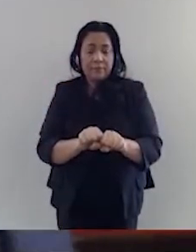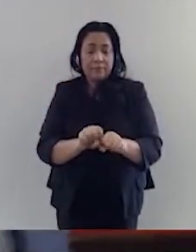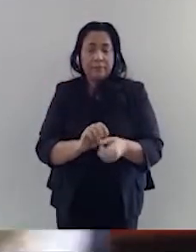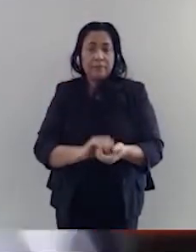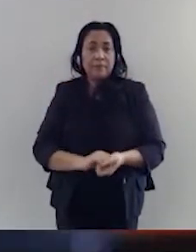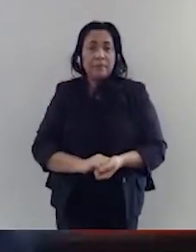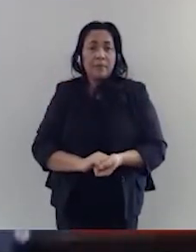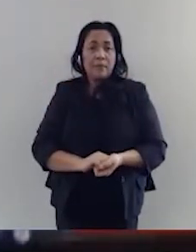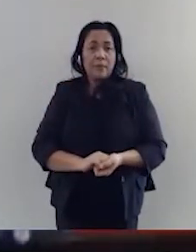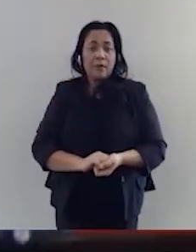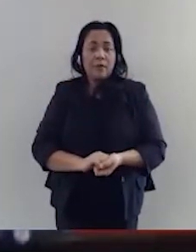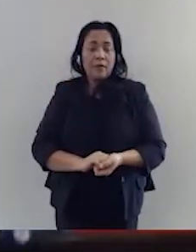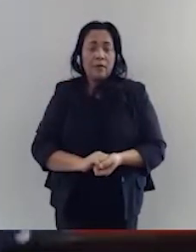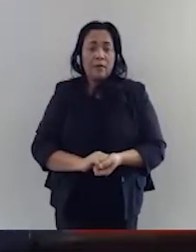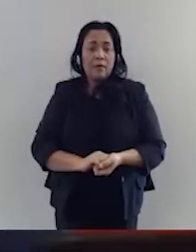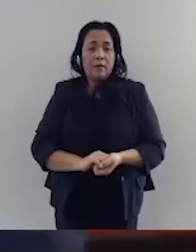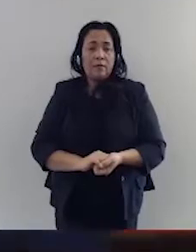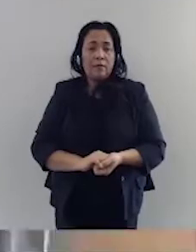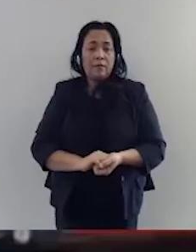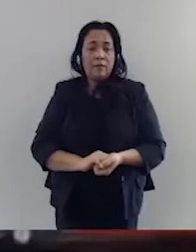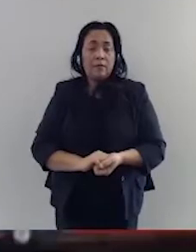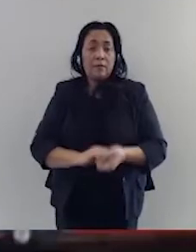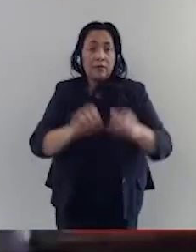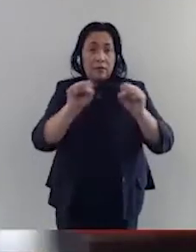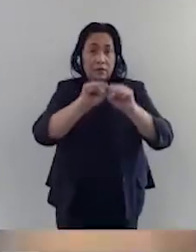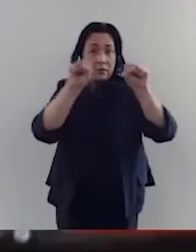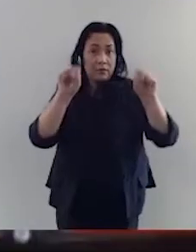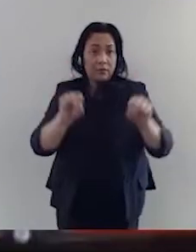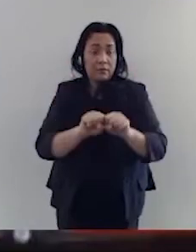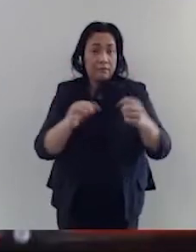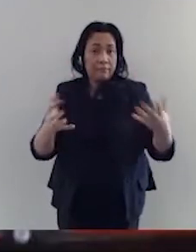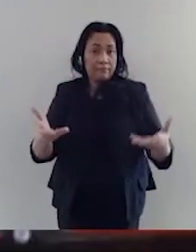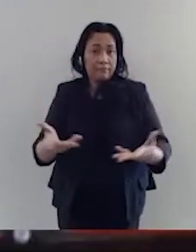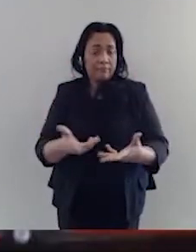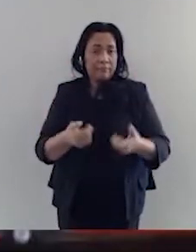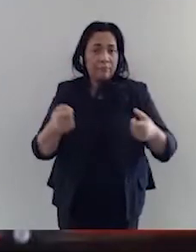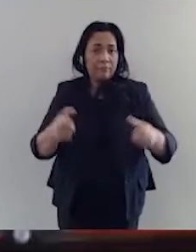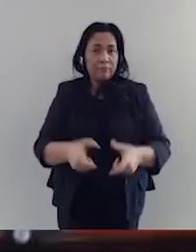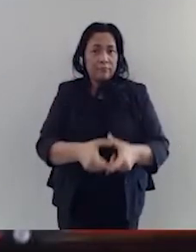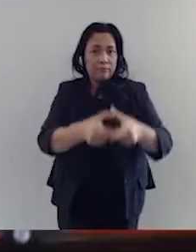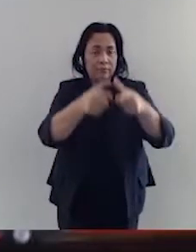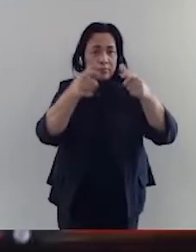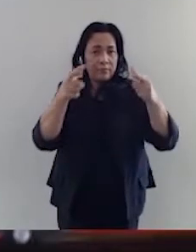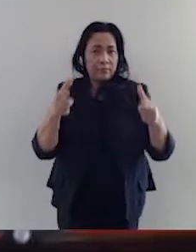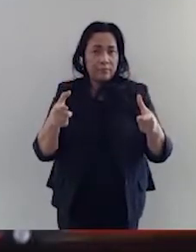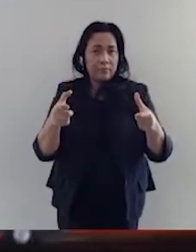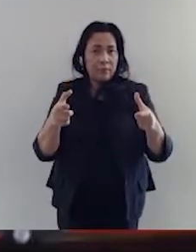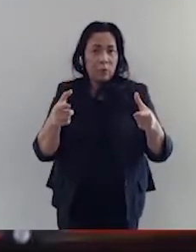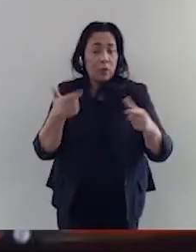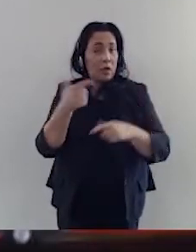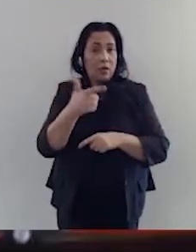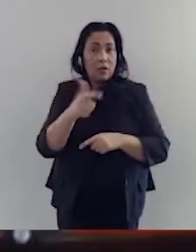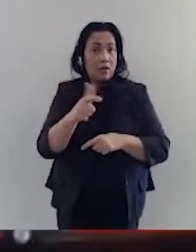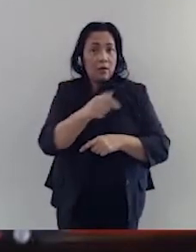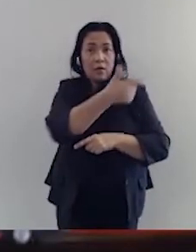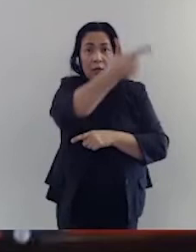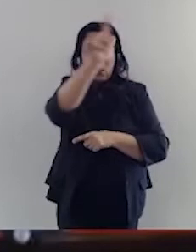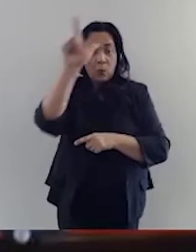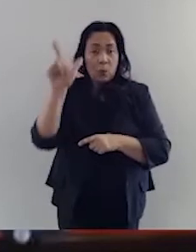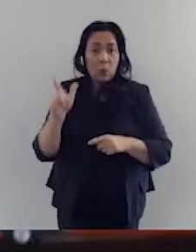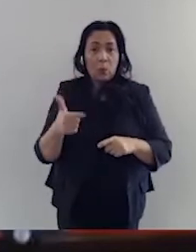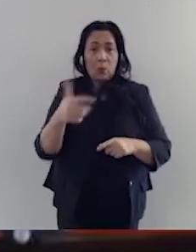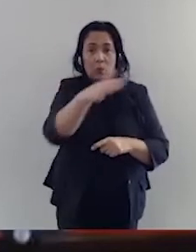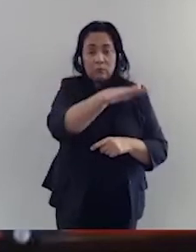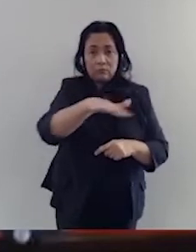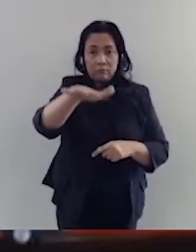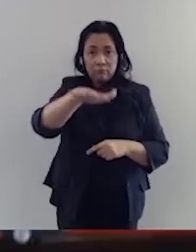pensado e composto com essa magnitude, com essa amplitude em qualquer outro sistema jurídico do mundo. Para implementar